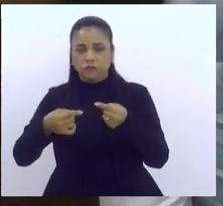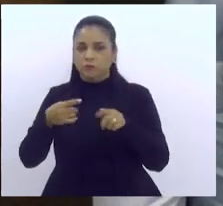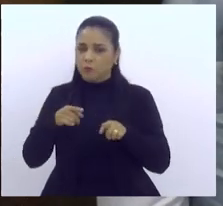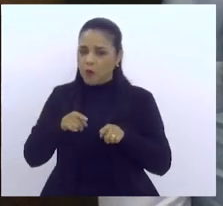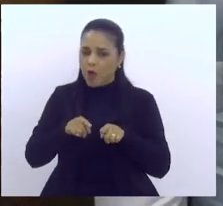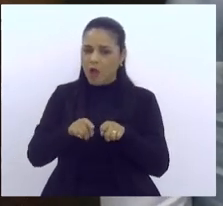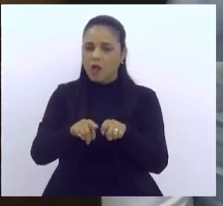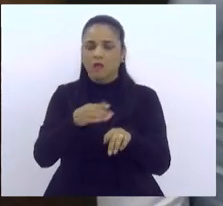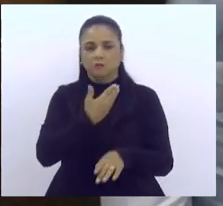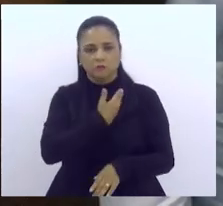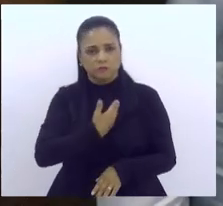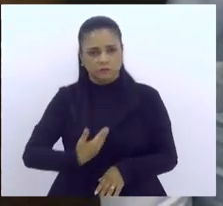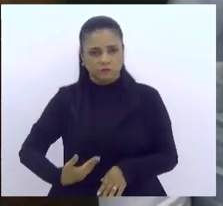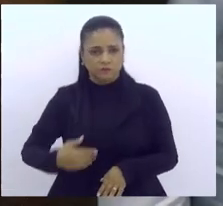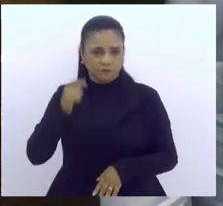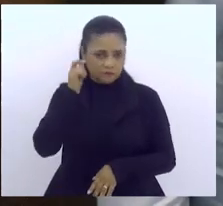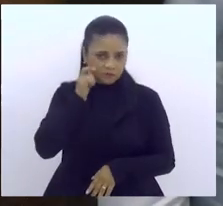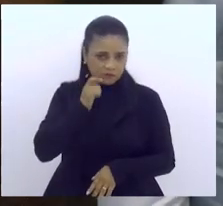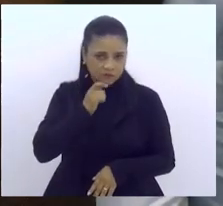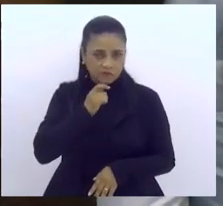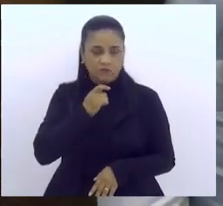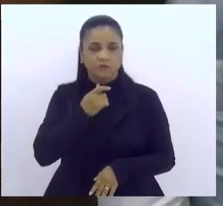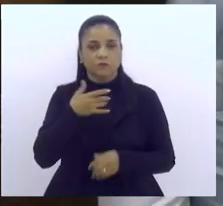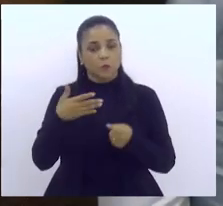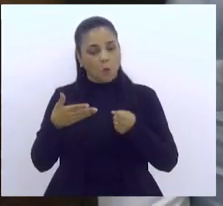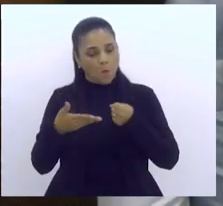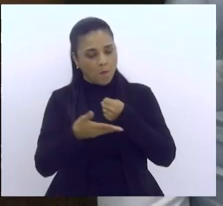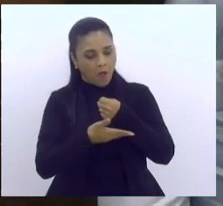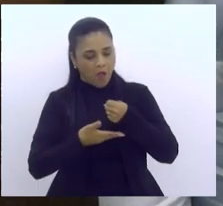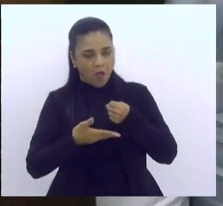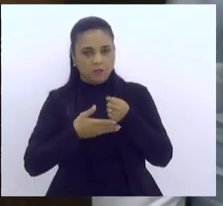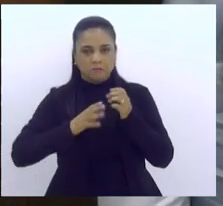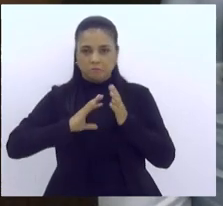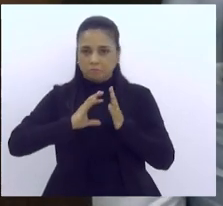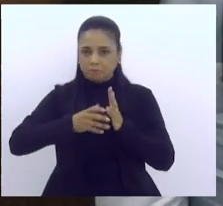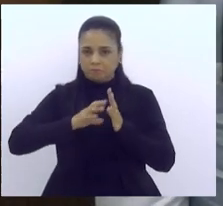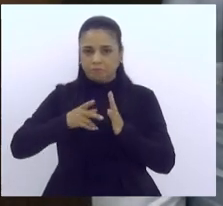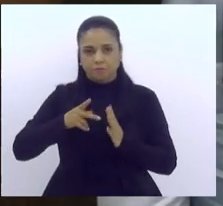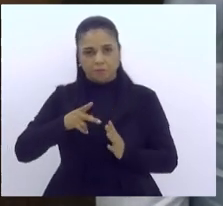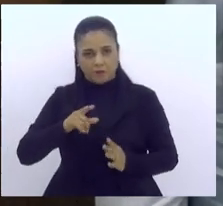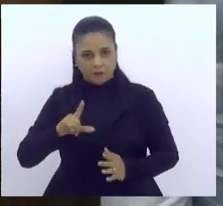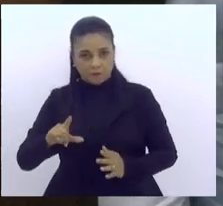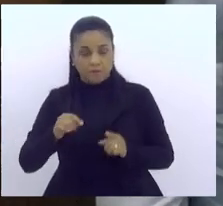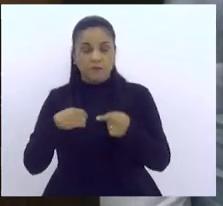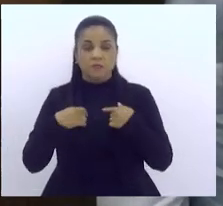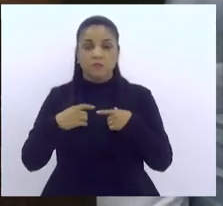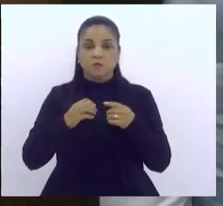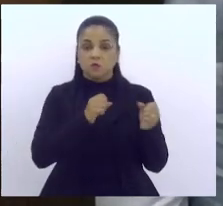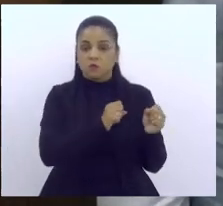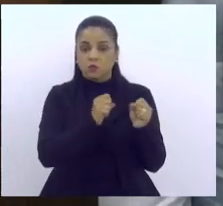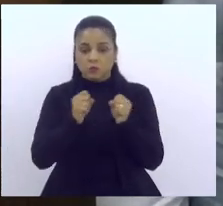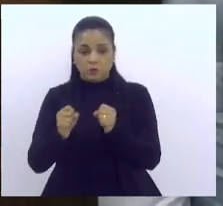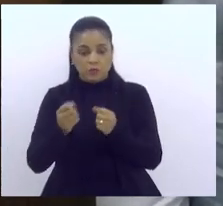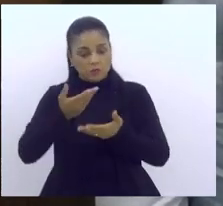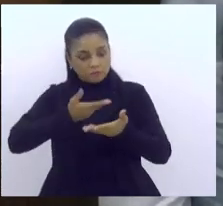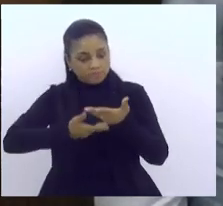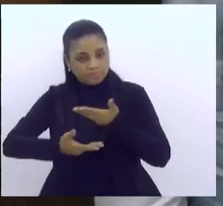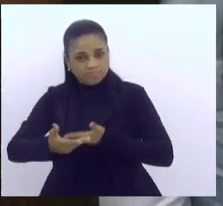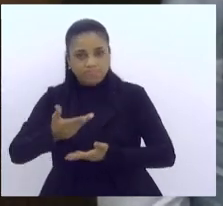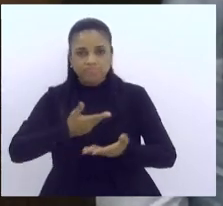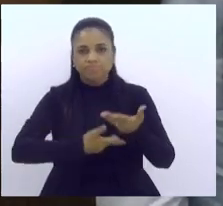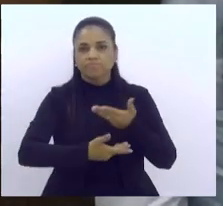do governador Cláudio Castro, somos o base do governo. E os poderes têm que ser harmônicos, isso é